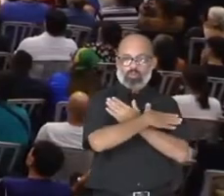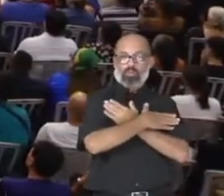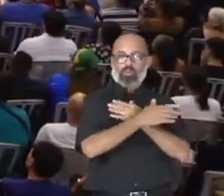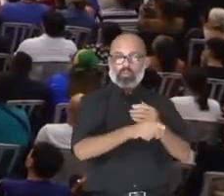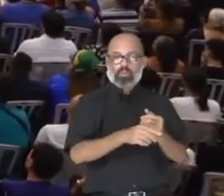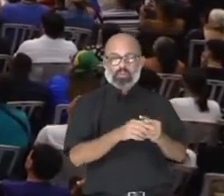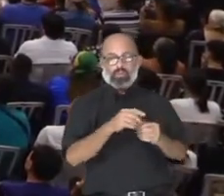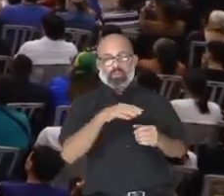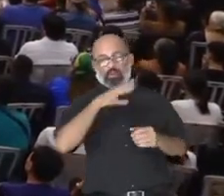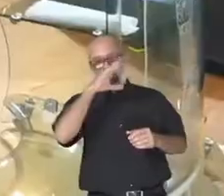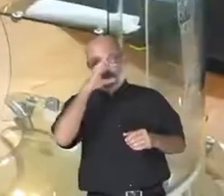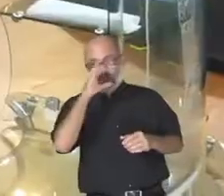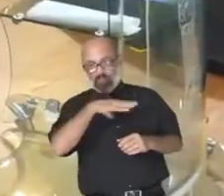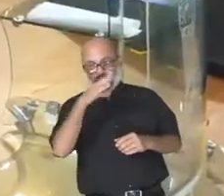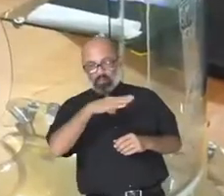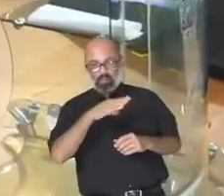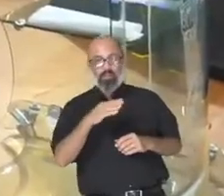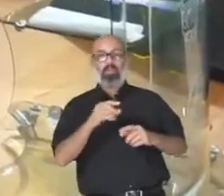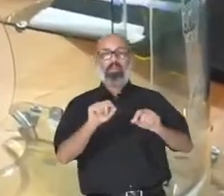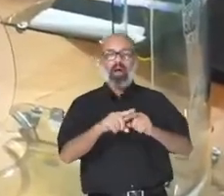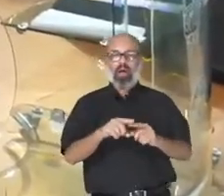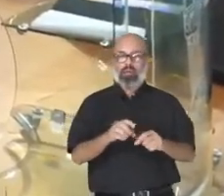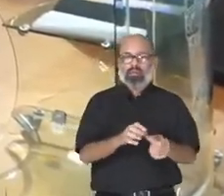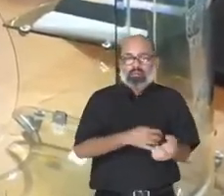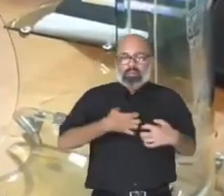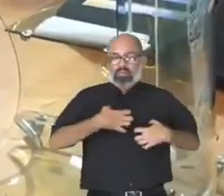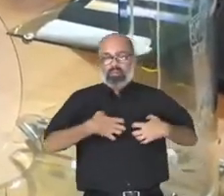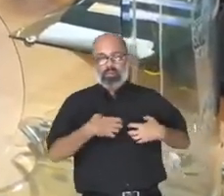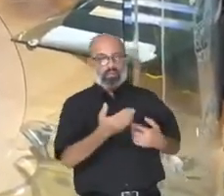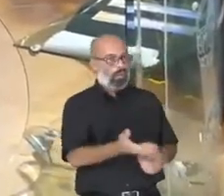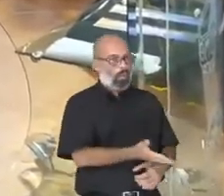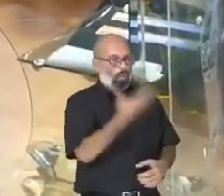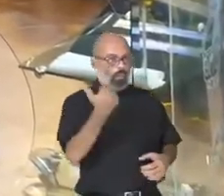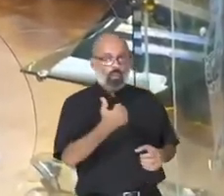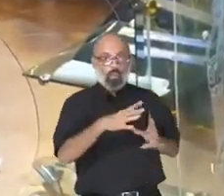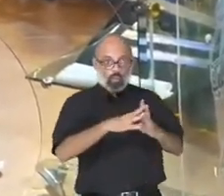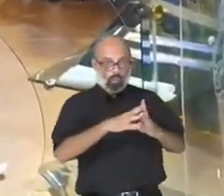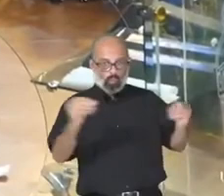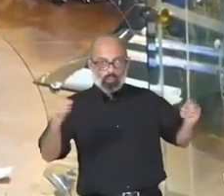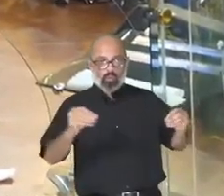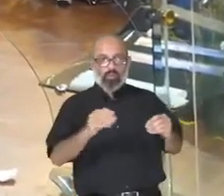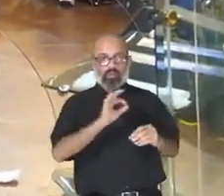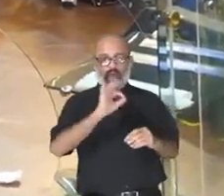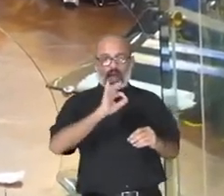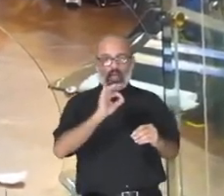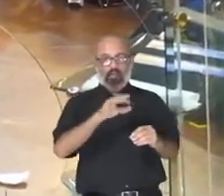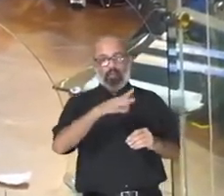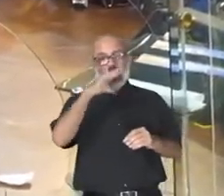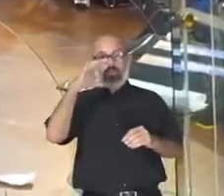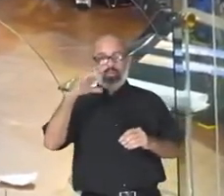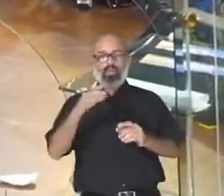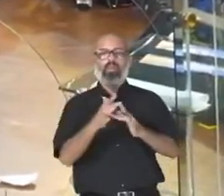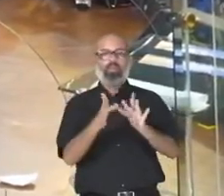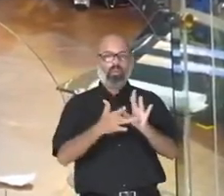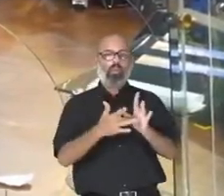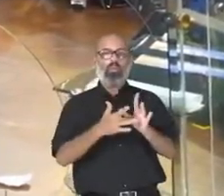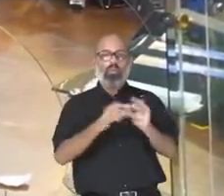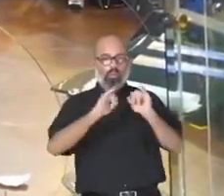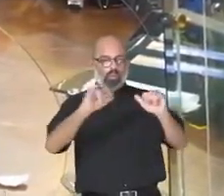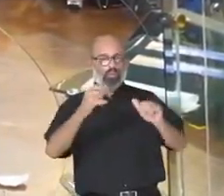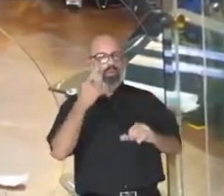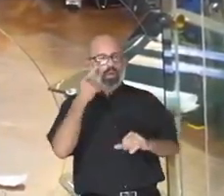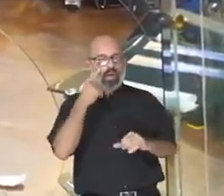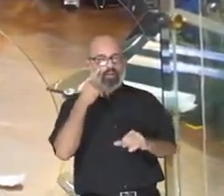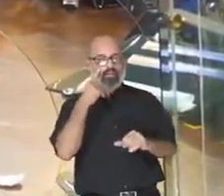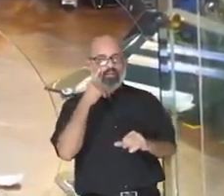Estava podre e cheirando mal. E ele disse: sai para fora. E o morto saiu curado, sem nenhum cheiro mal. Aí Jesus disse para os seus alunos: estão vendo?